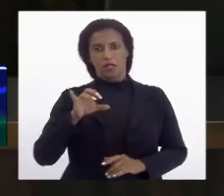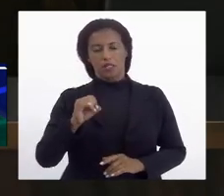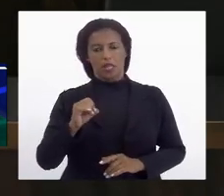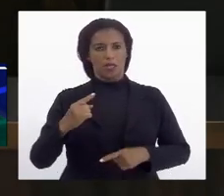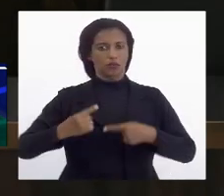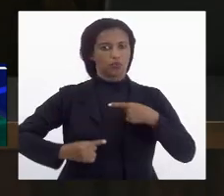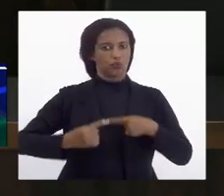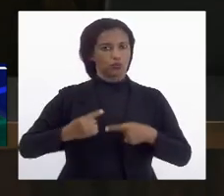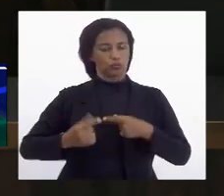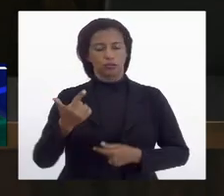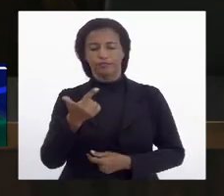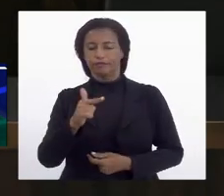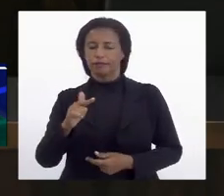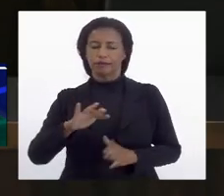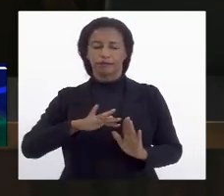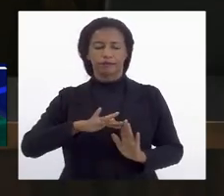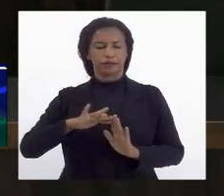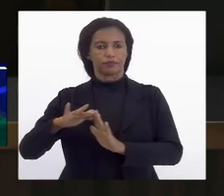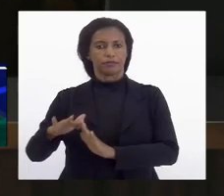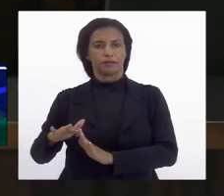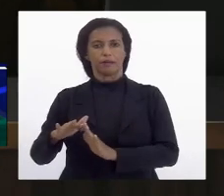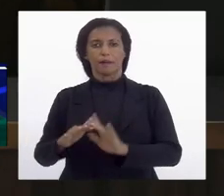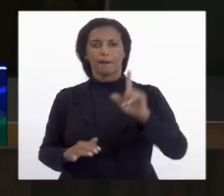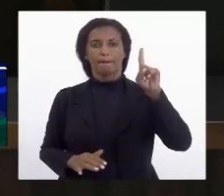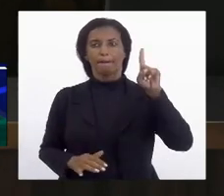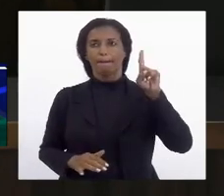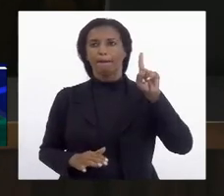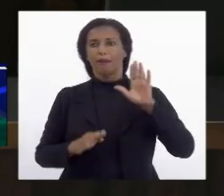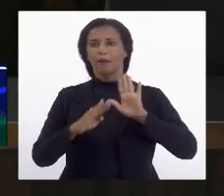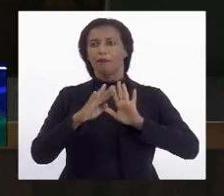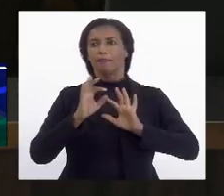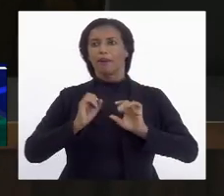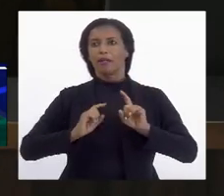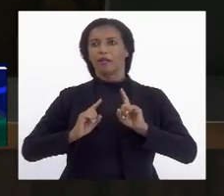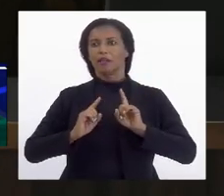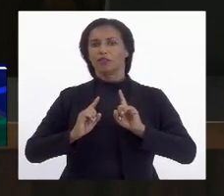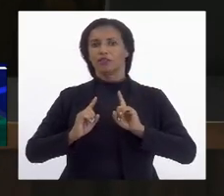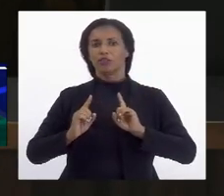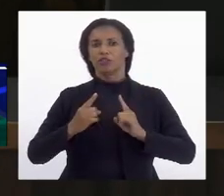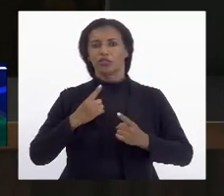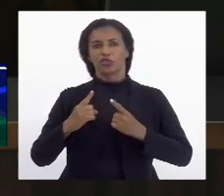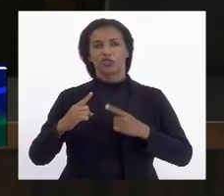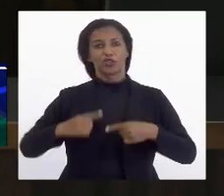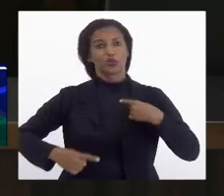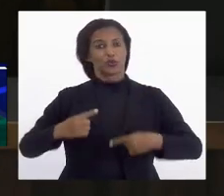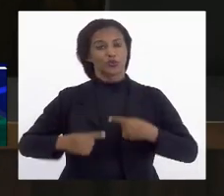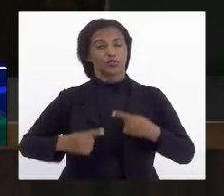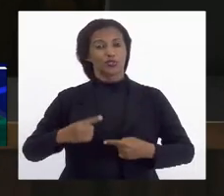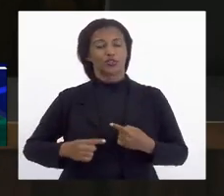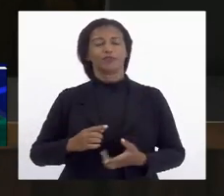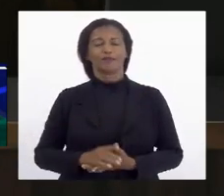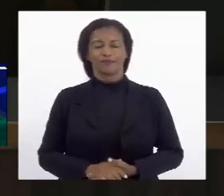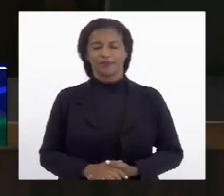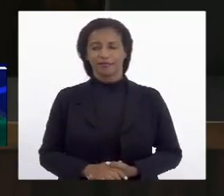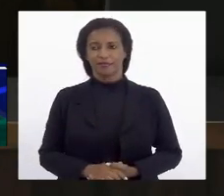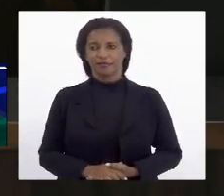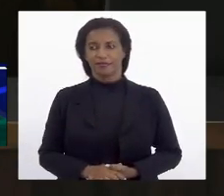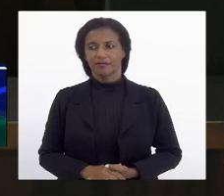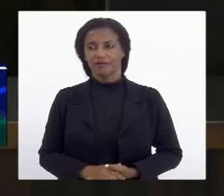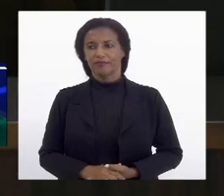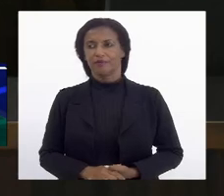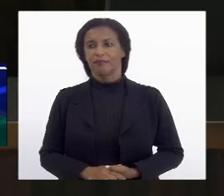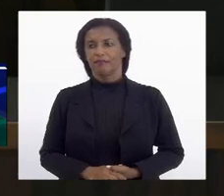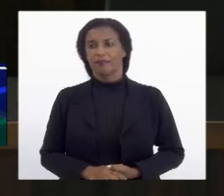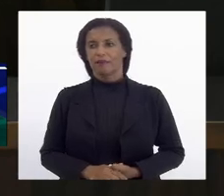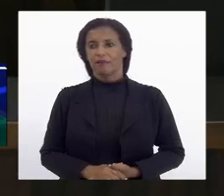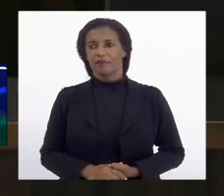em discussão não havendo o que querer discutir encerrado a discussão e votação os senhores que aprovam permaneçam como estão aprovado vai a promulgação